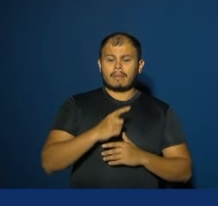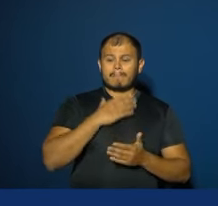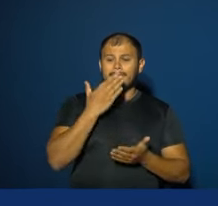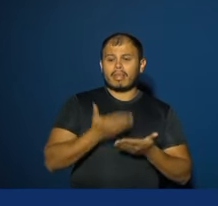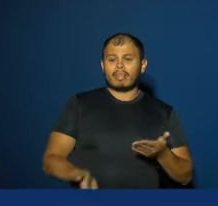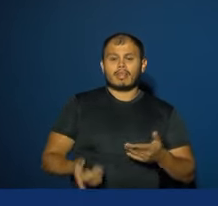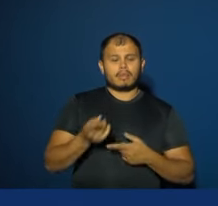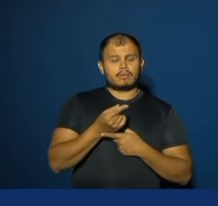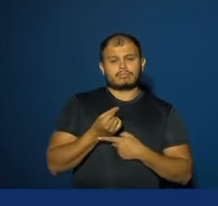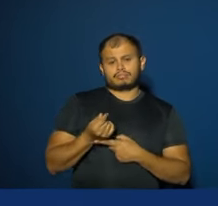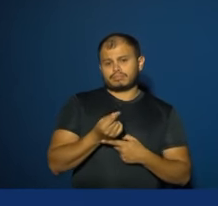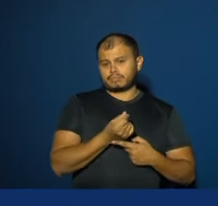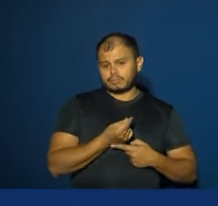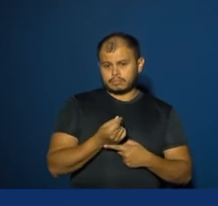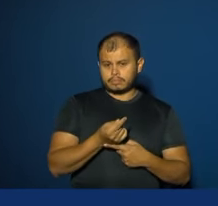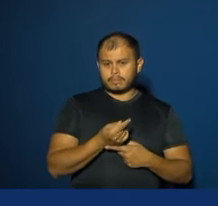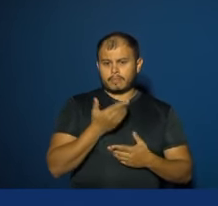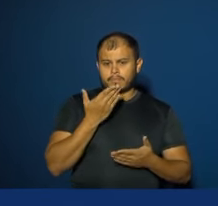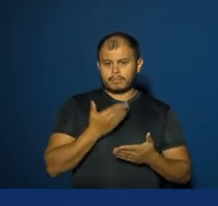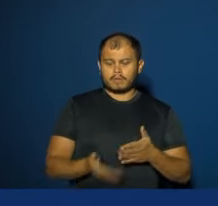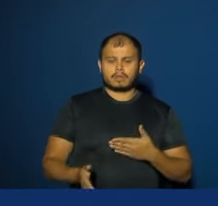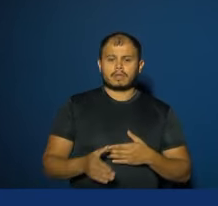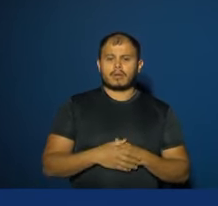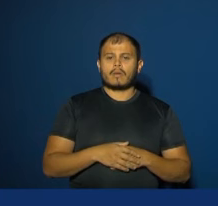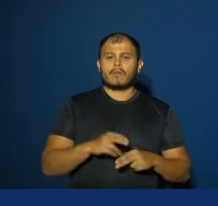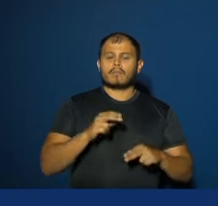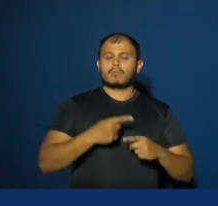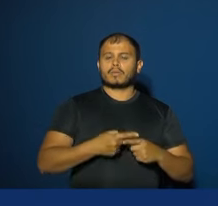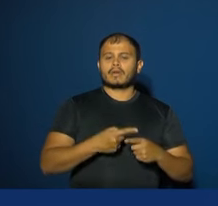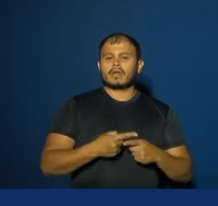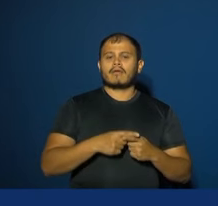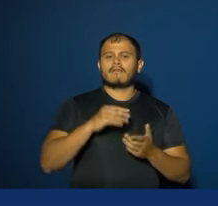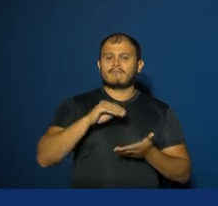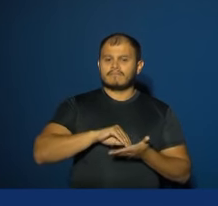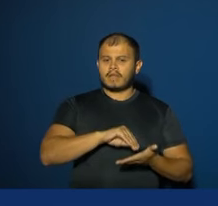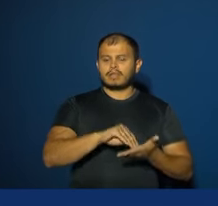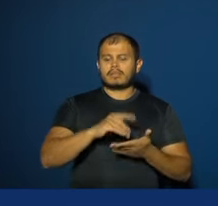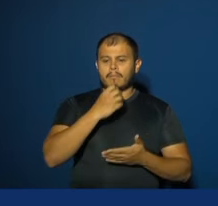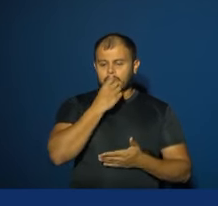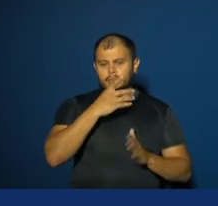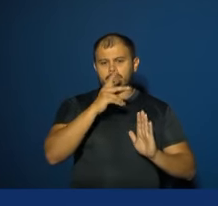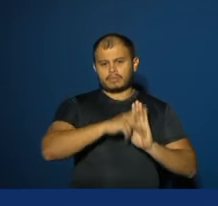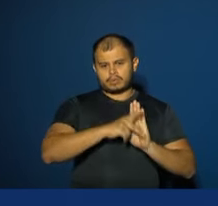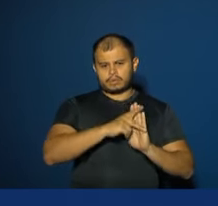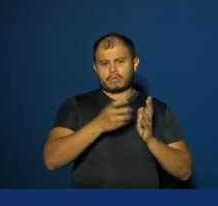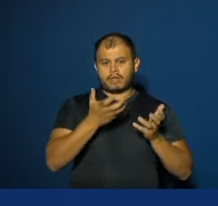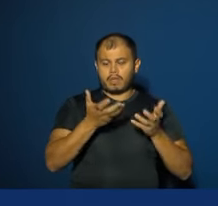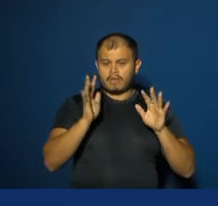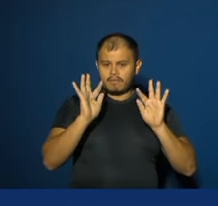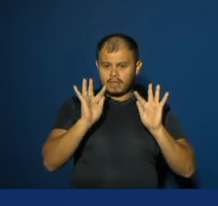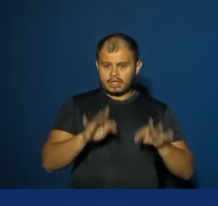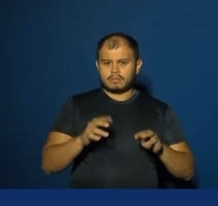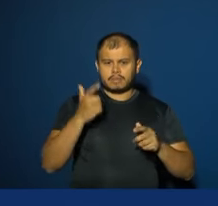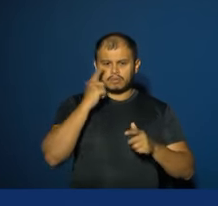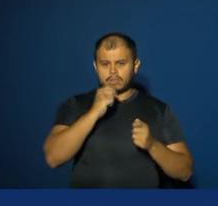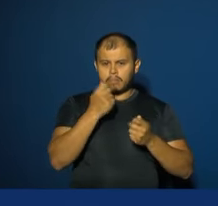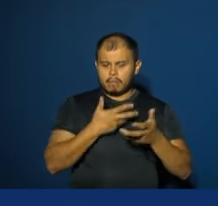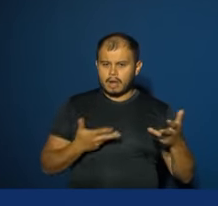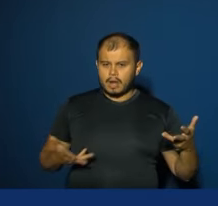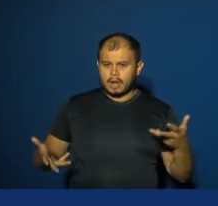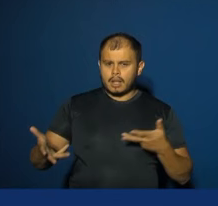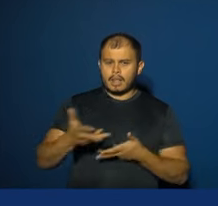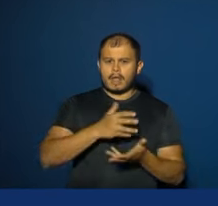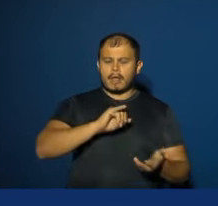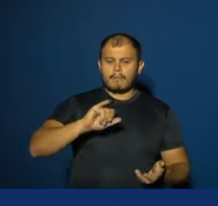o capital perdeu o volume de Capital pela falta de de bons projetos Então eu queria finalizar pra gente fazer aqui um diálogo para